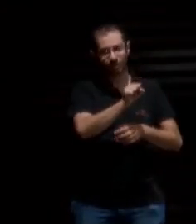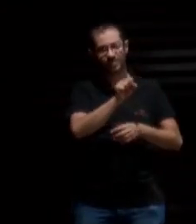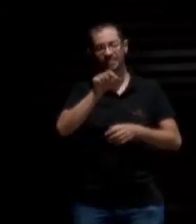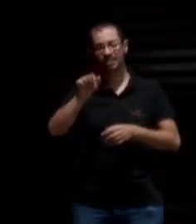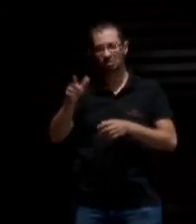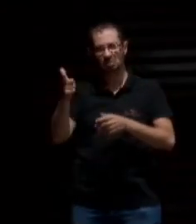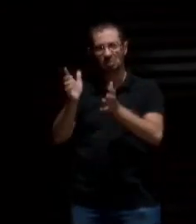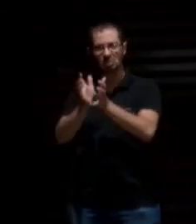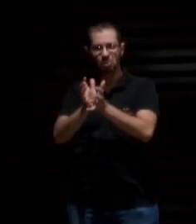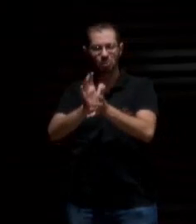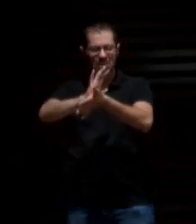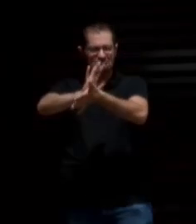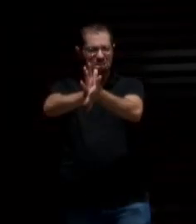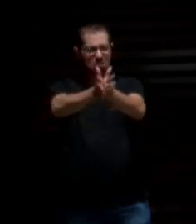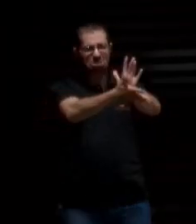boca escancarada.